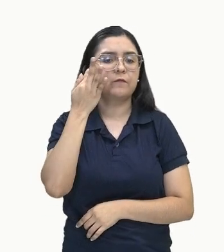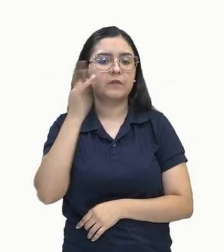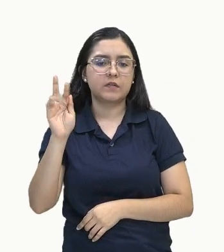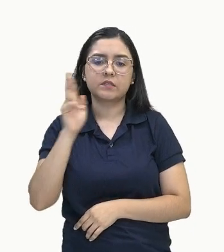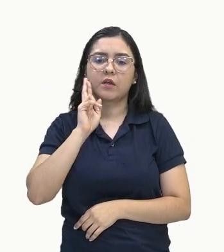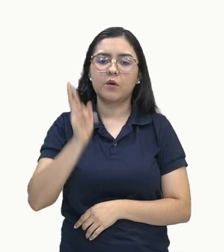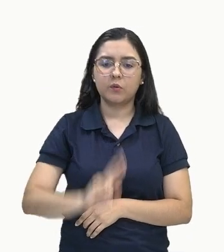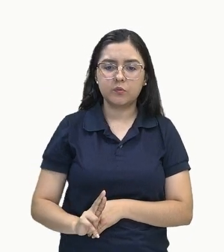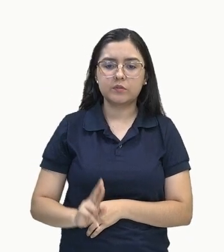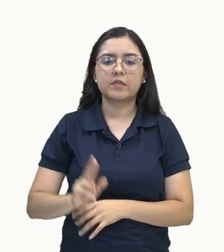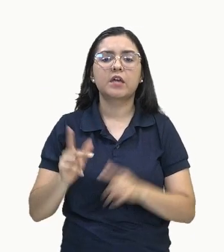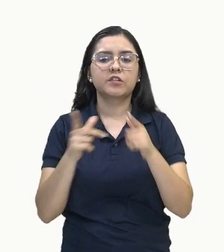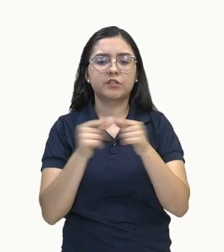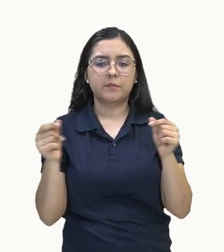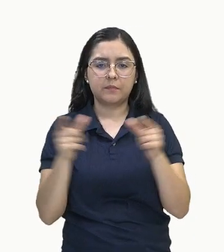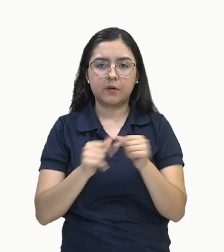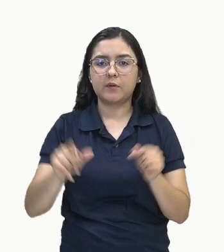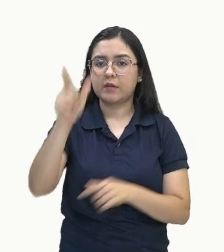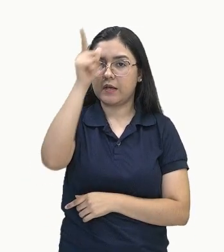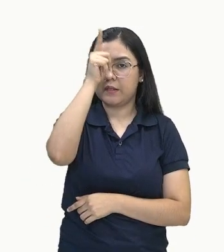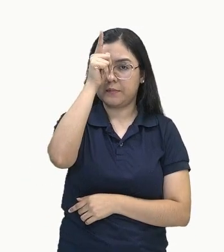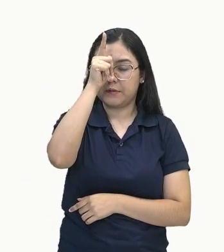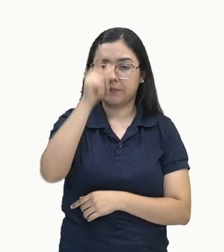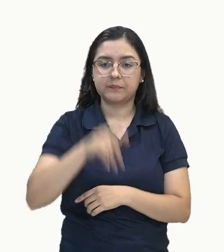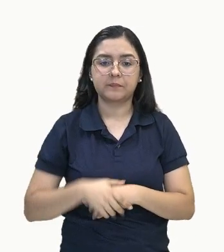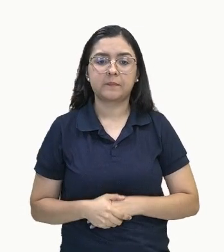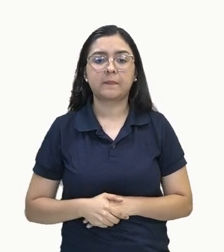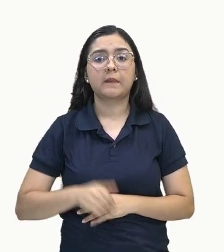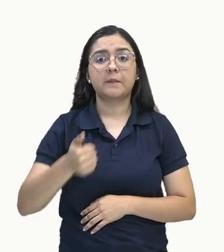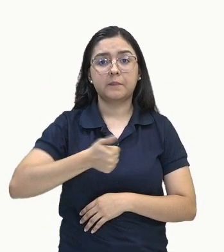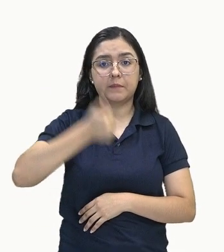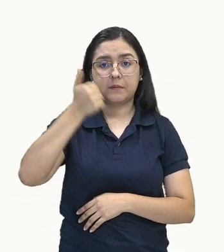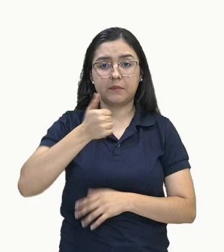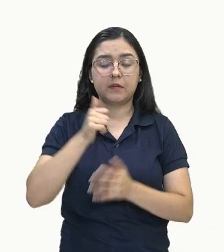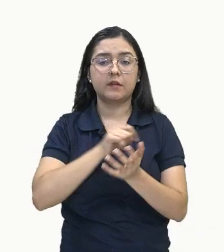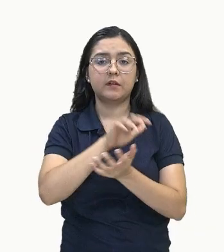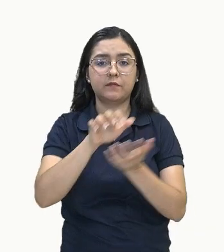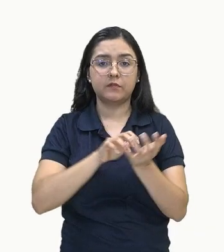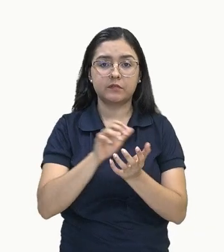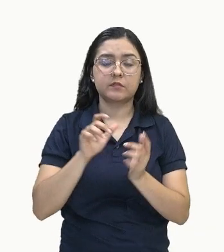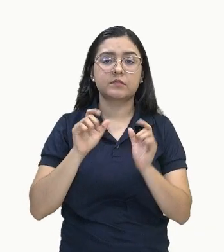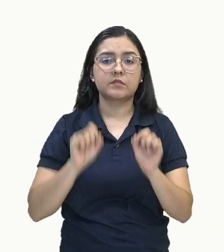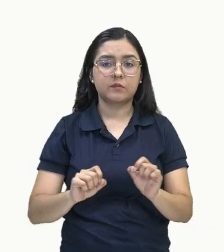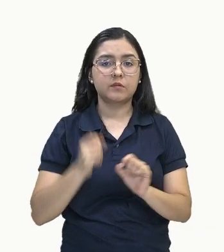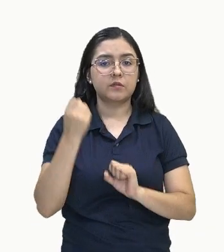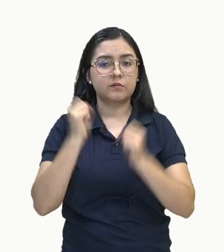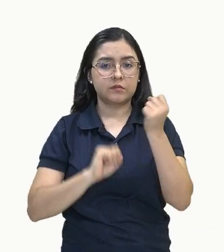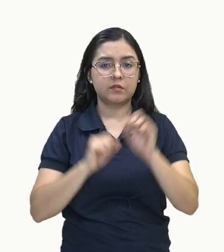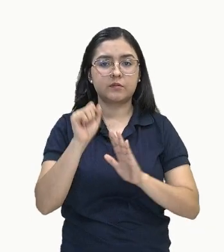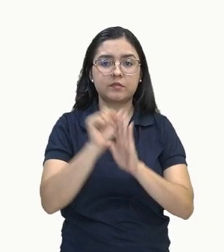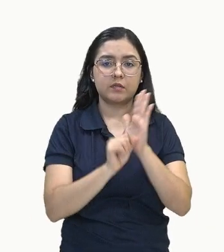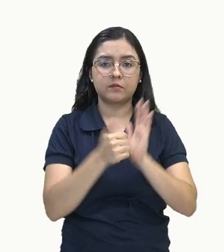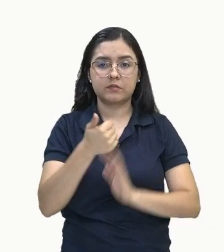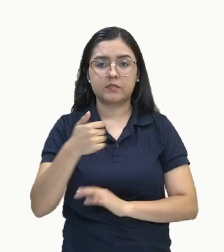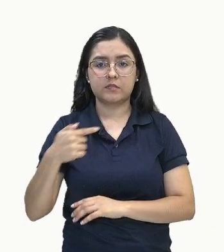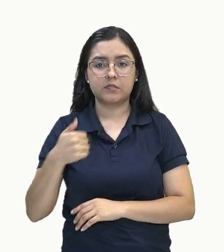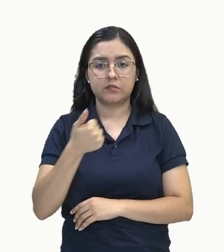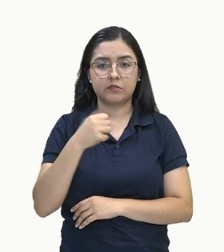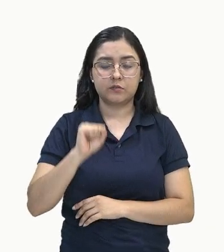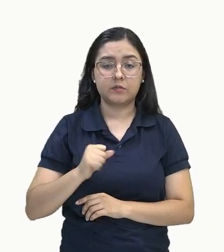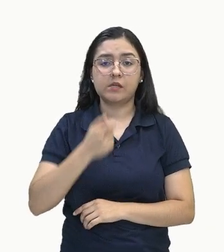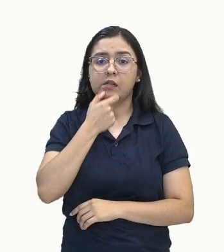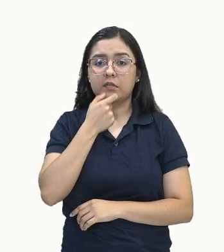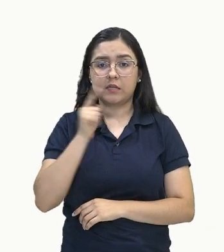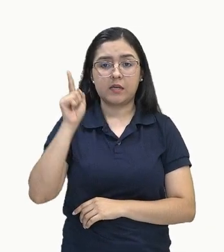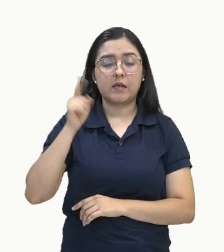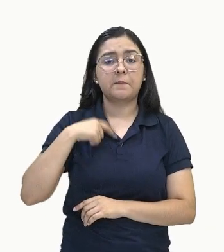Rússia, Japão e Alemanha. Mais uma vez, primeira revolução industrial, século 17 e 18, Inglaterra é pioneira